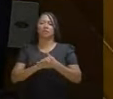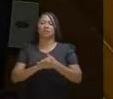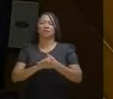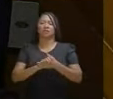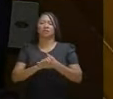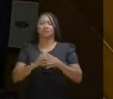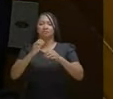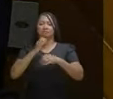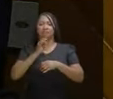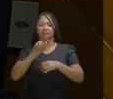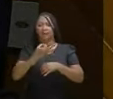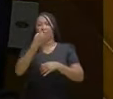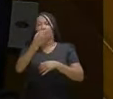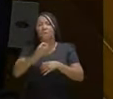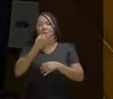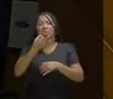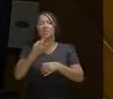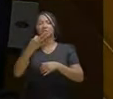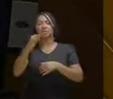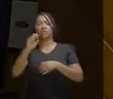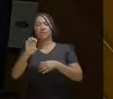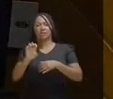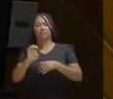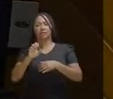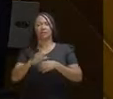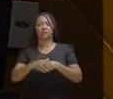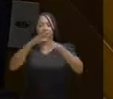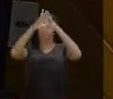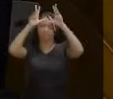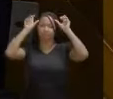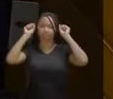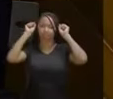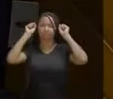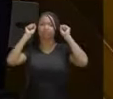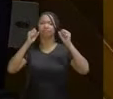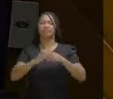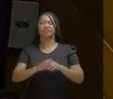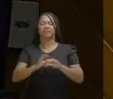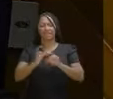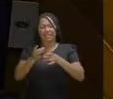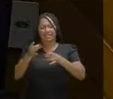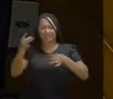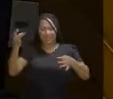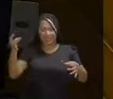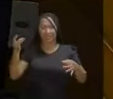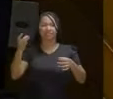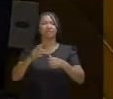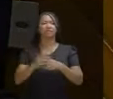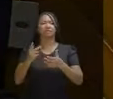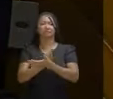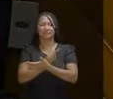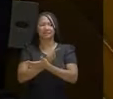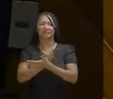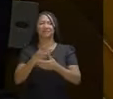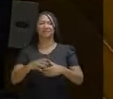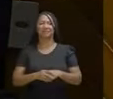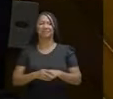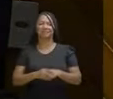TSE, analisando de forma pormenorizada os aspectos de fato e de direito aplicáveis ao